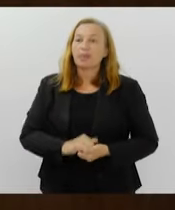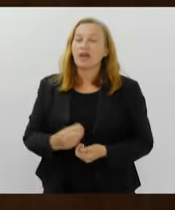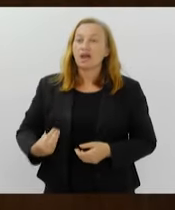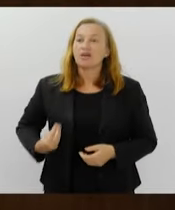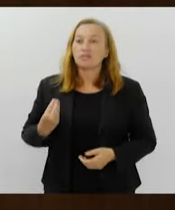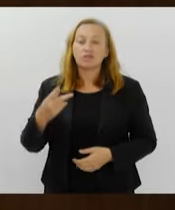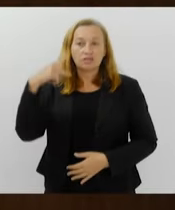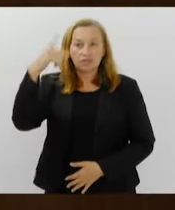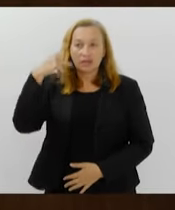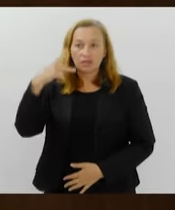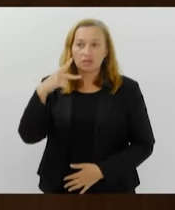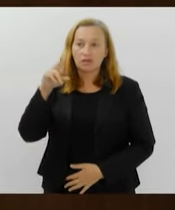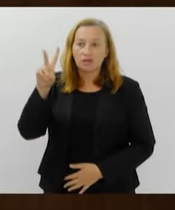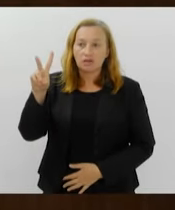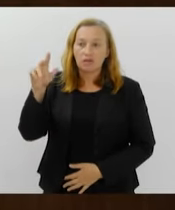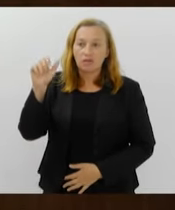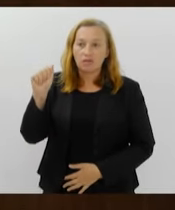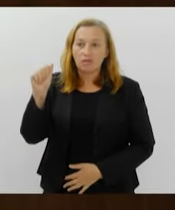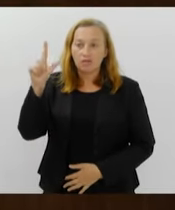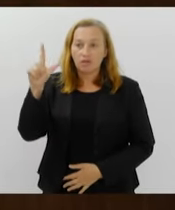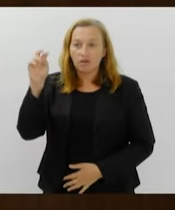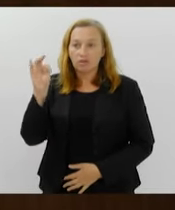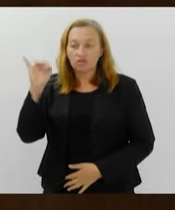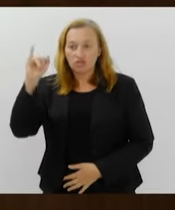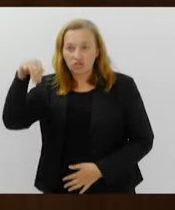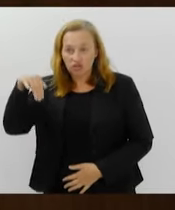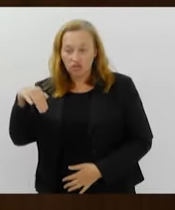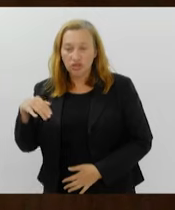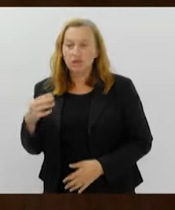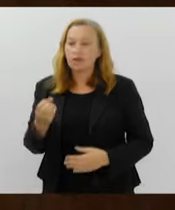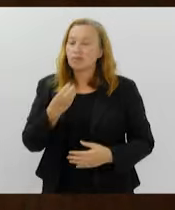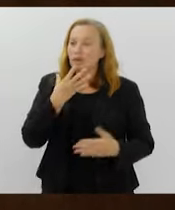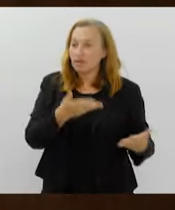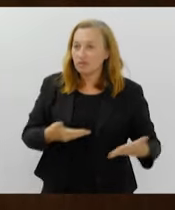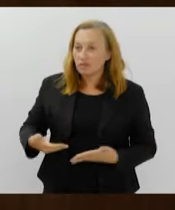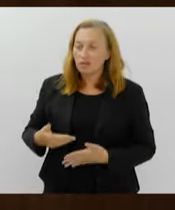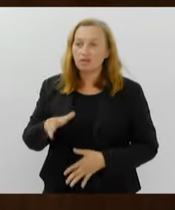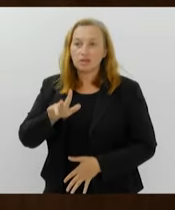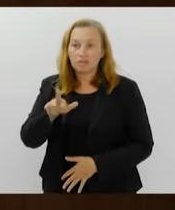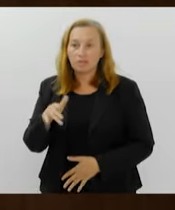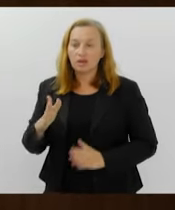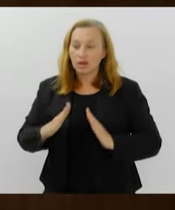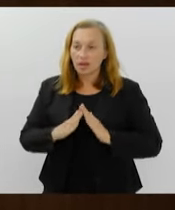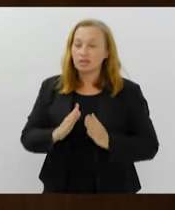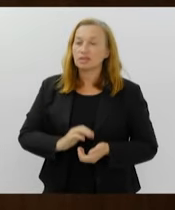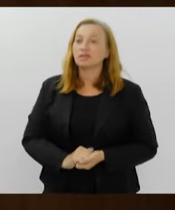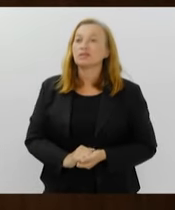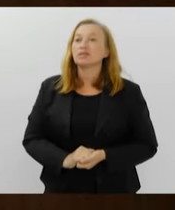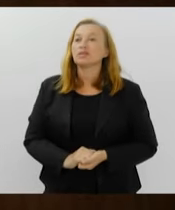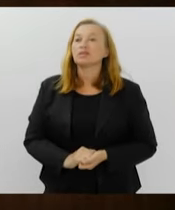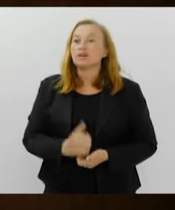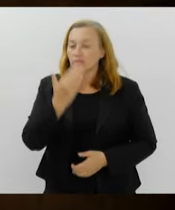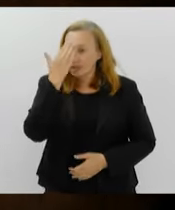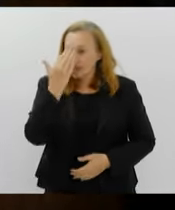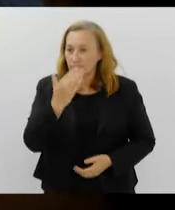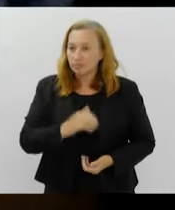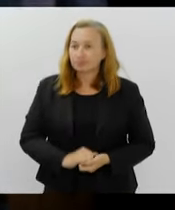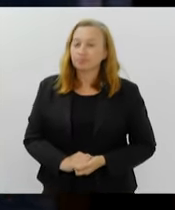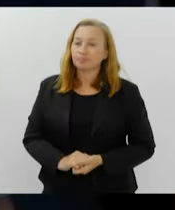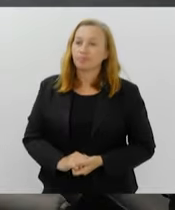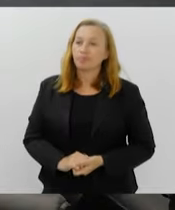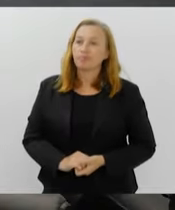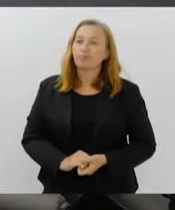nosso vereador eleito valtin Valtinho da sol e nev seja bem-vindo irmão aqui à nossa casa Obrigado